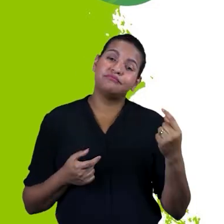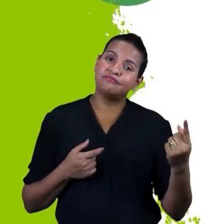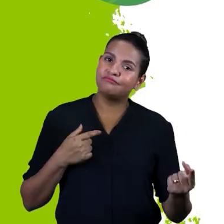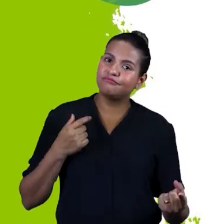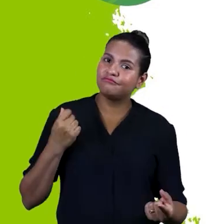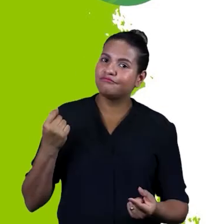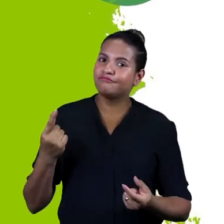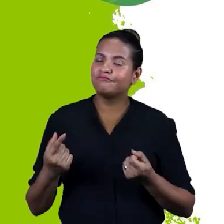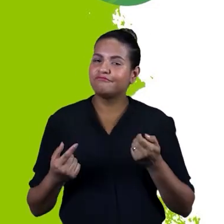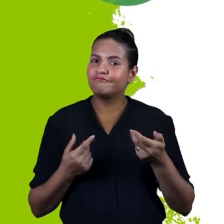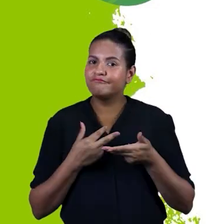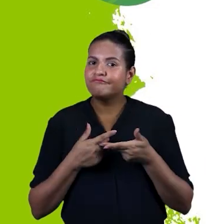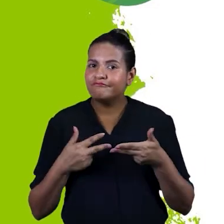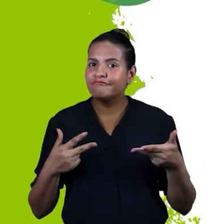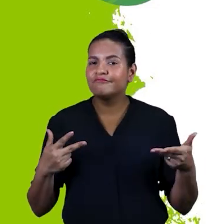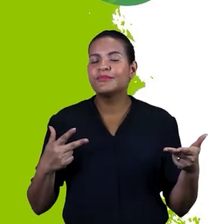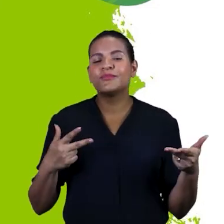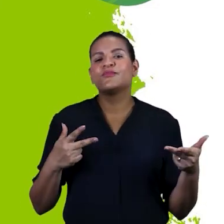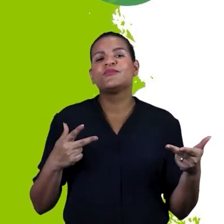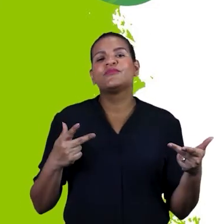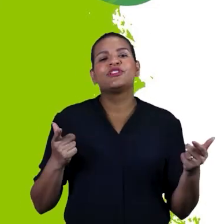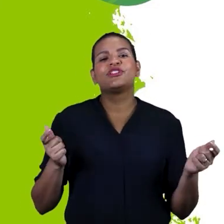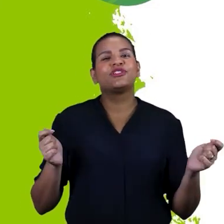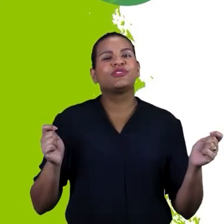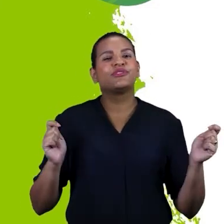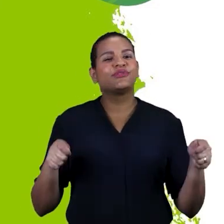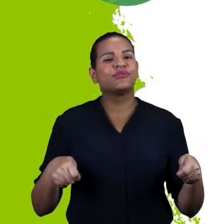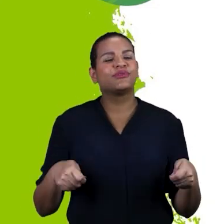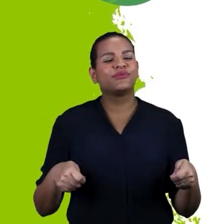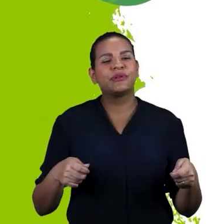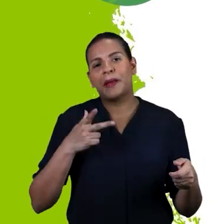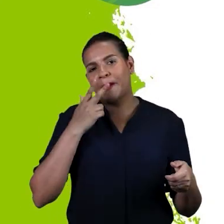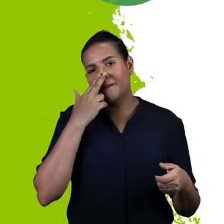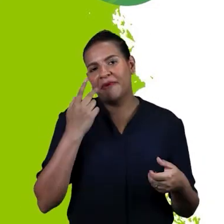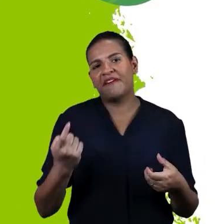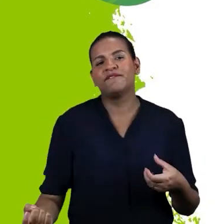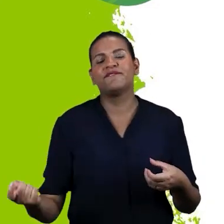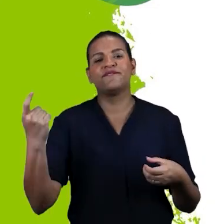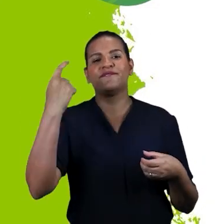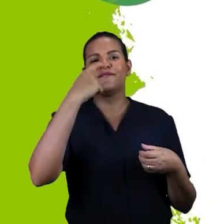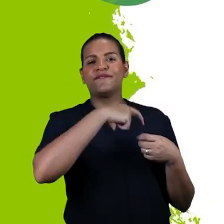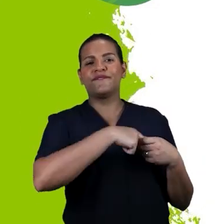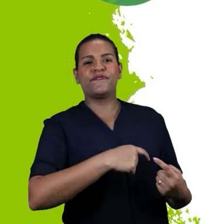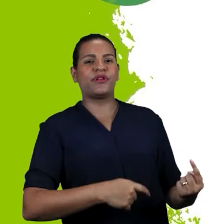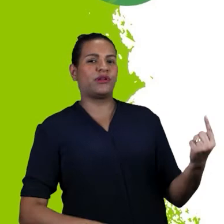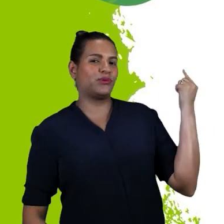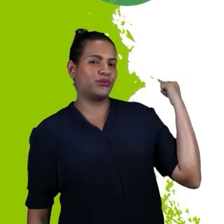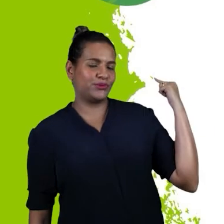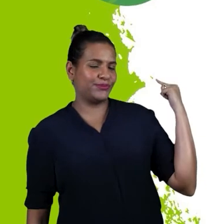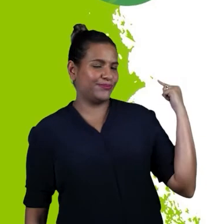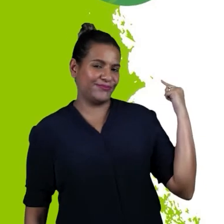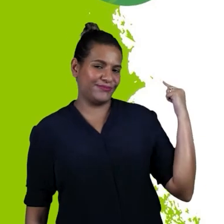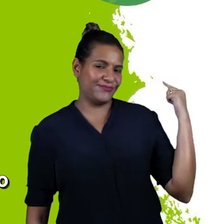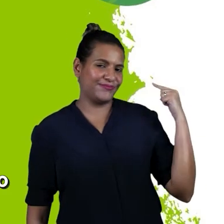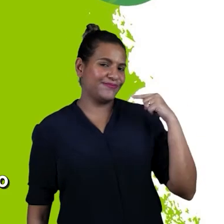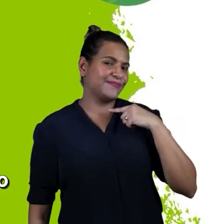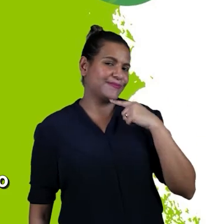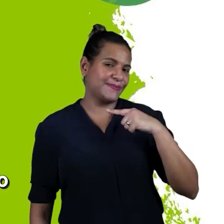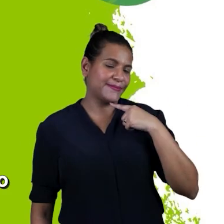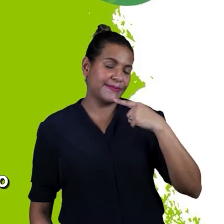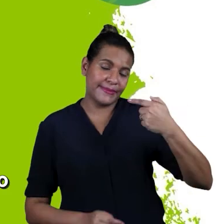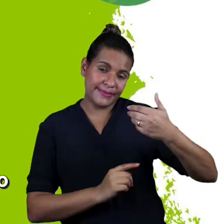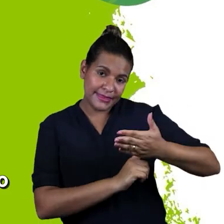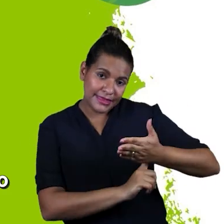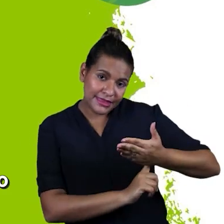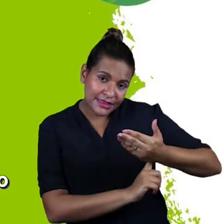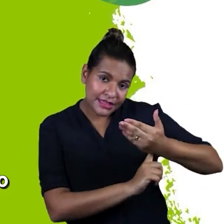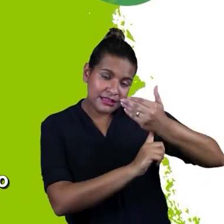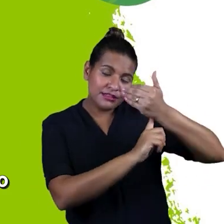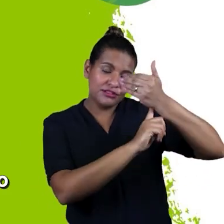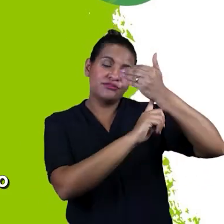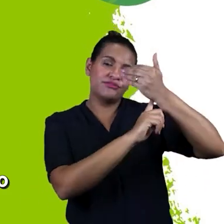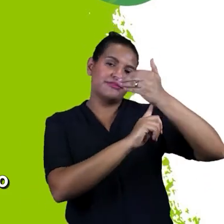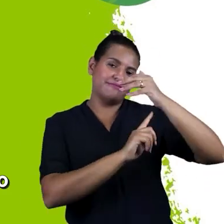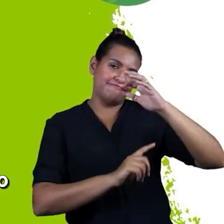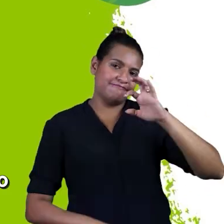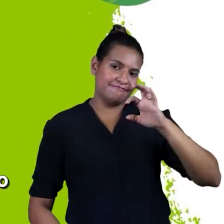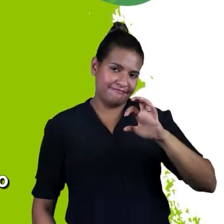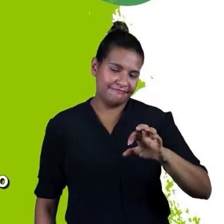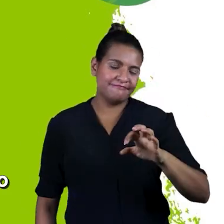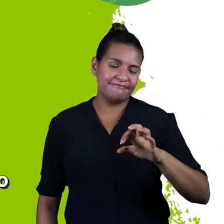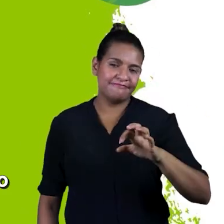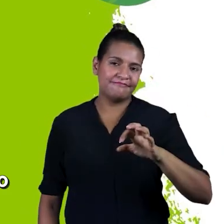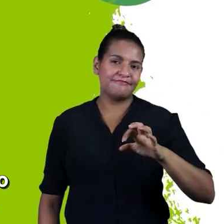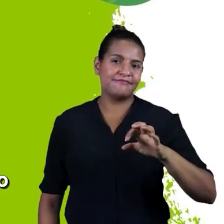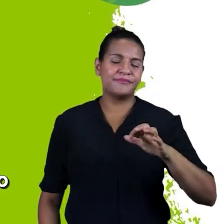a gente tem coisas que não dá mais para você voltar atrás, né? Não tem coisas que vão caminhando para